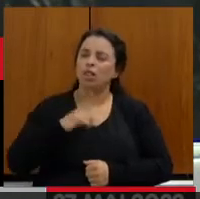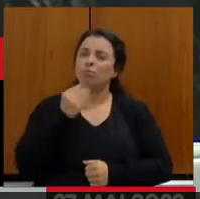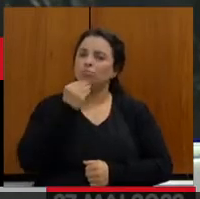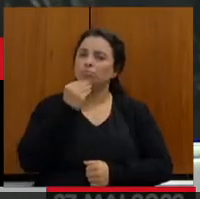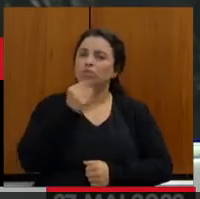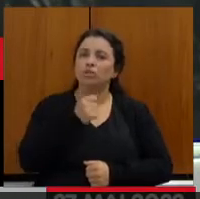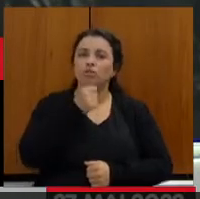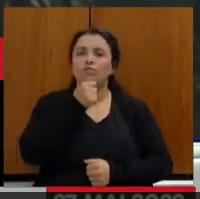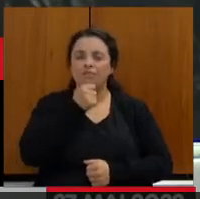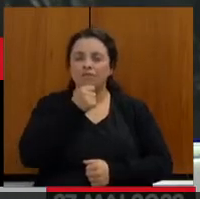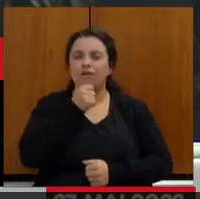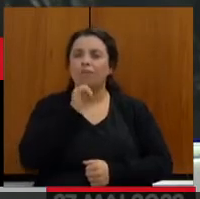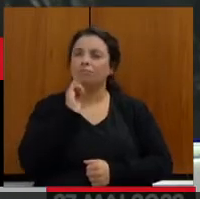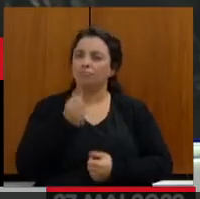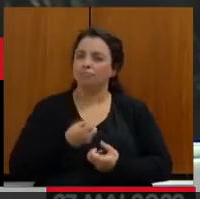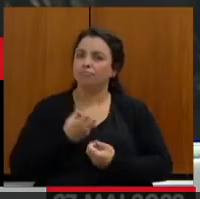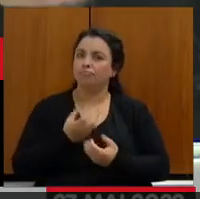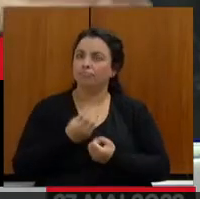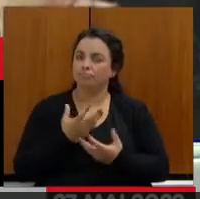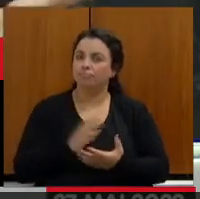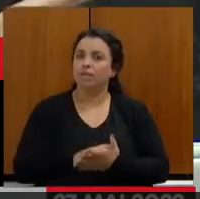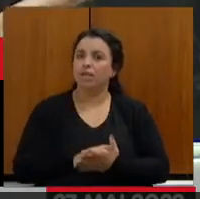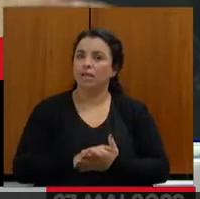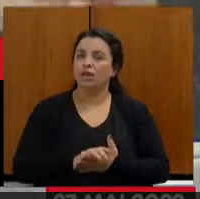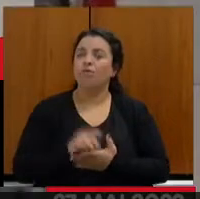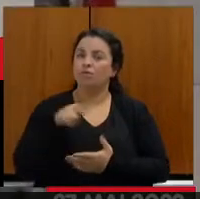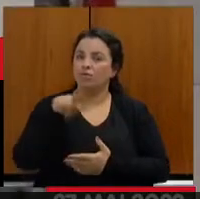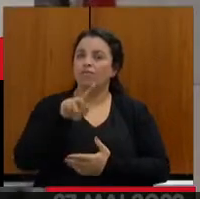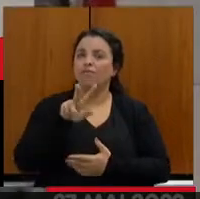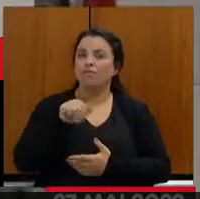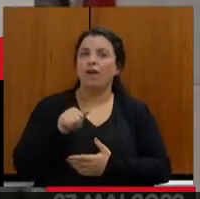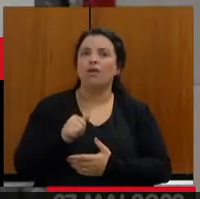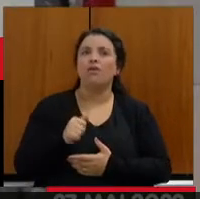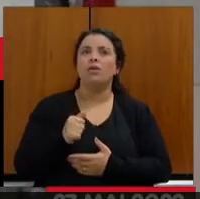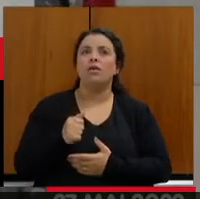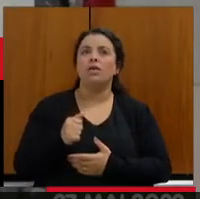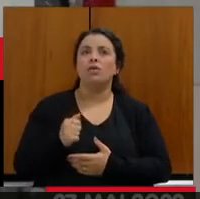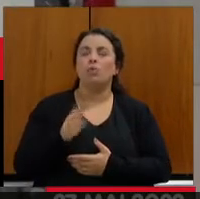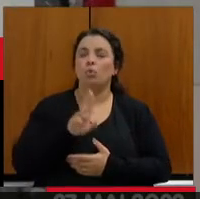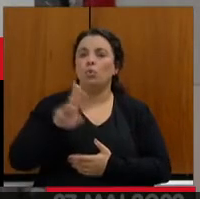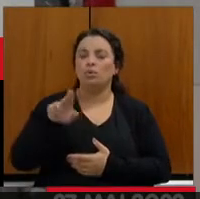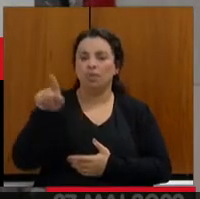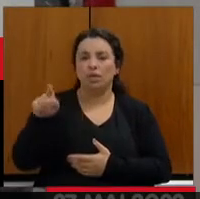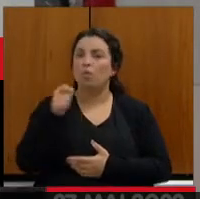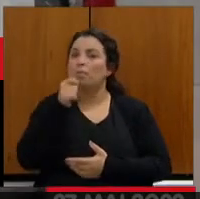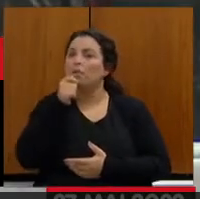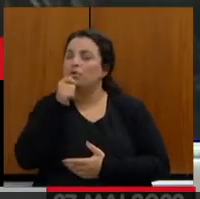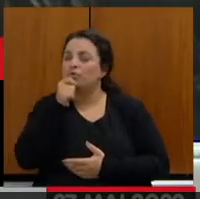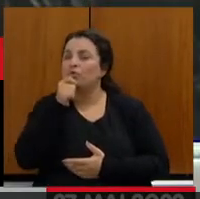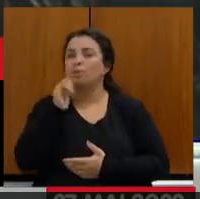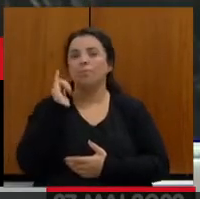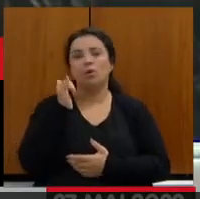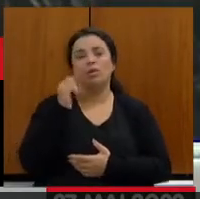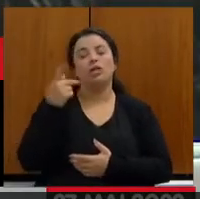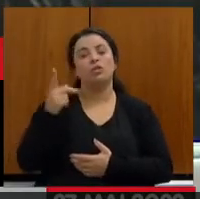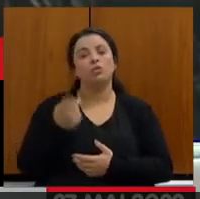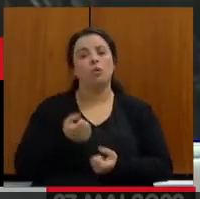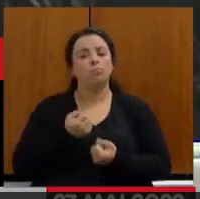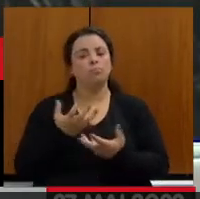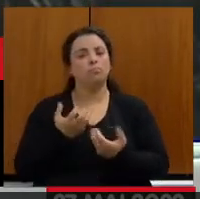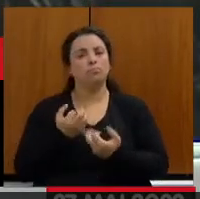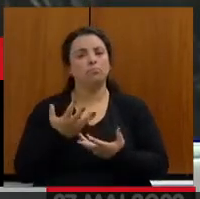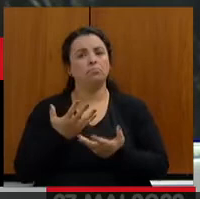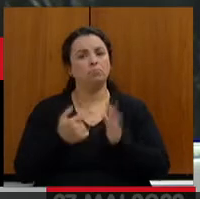você que contribuíram com a oração da carta para um pronunciamento nesse microfone aqui trazendo sua manifestação